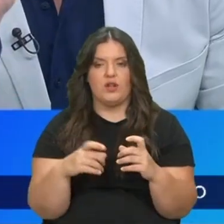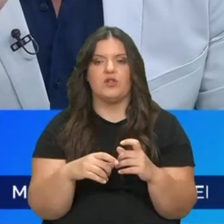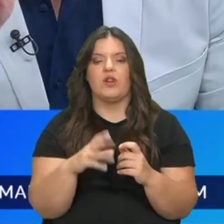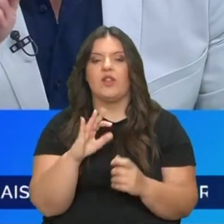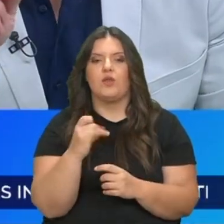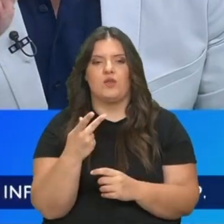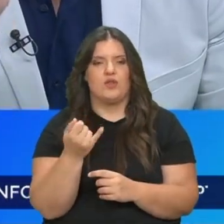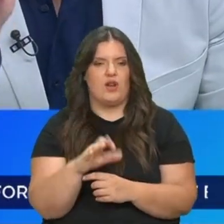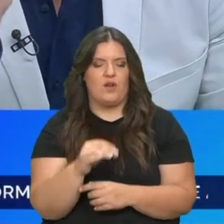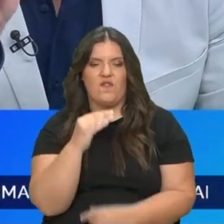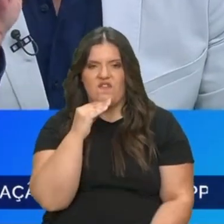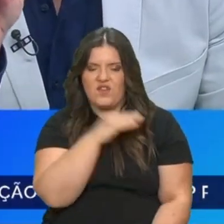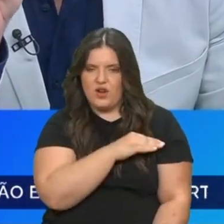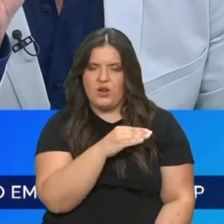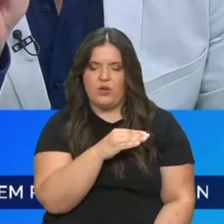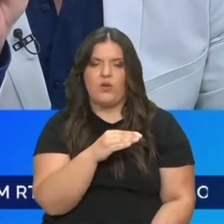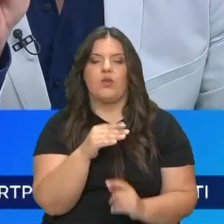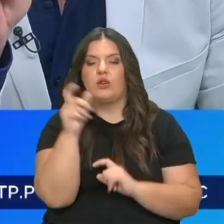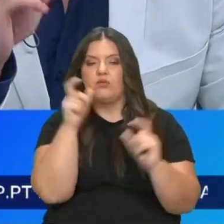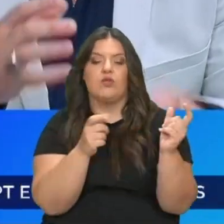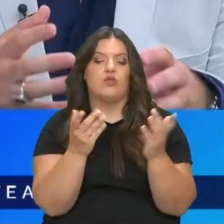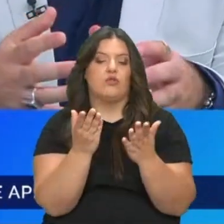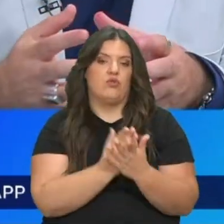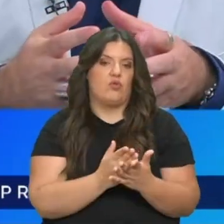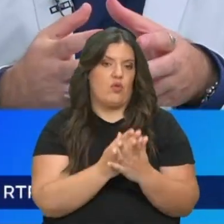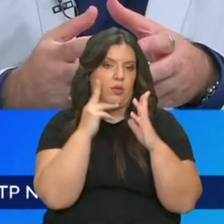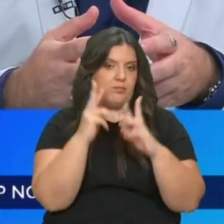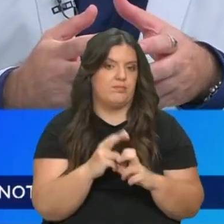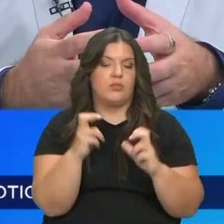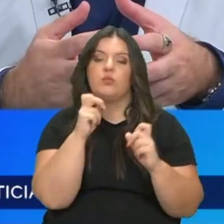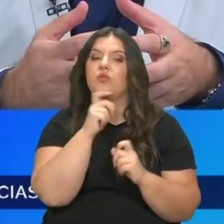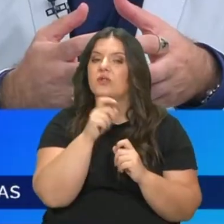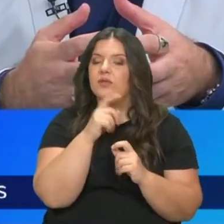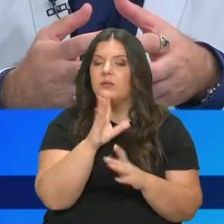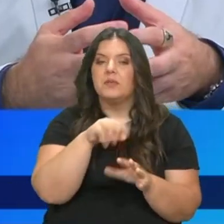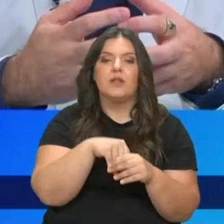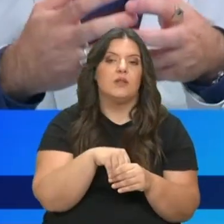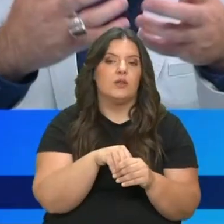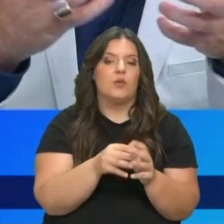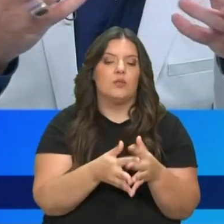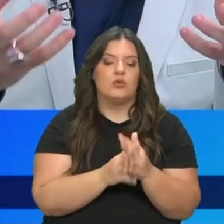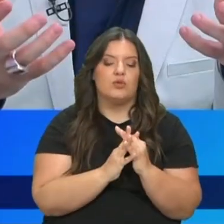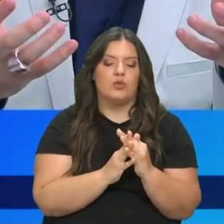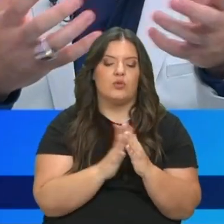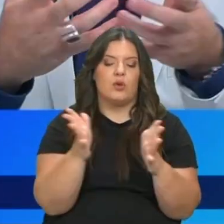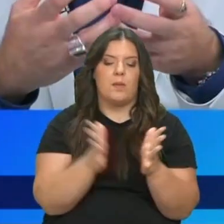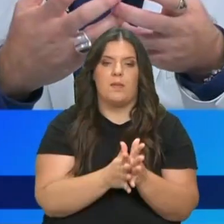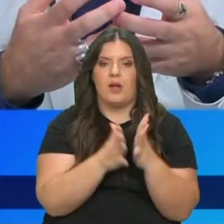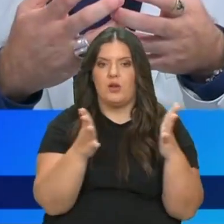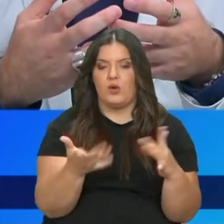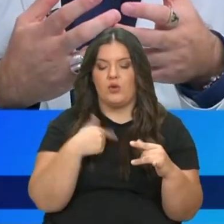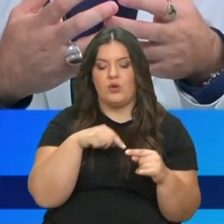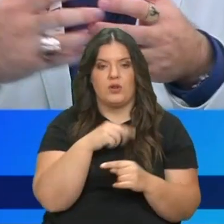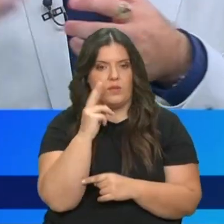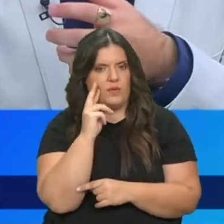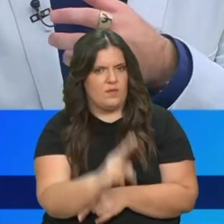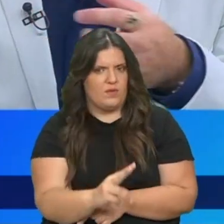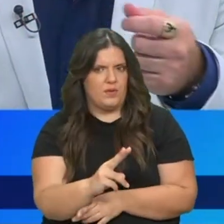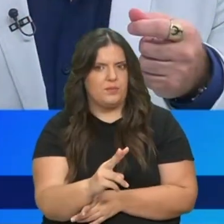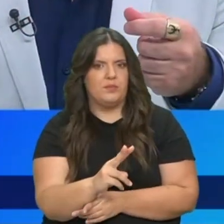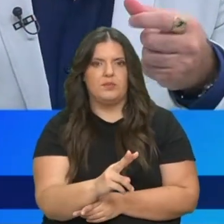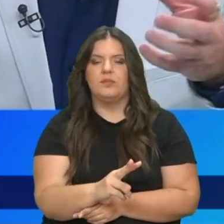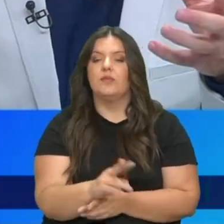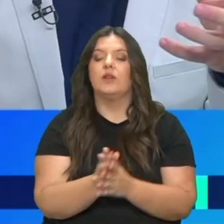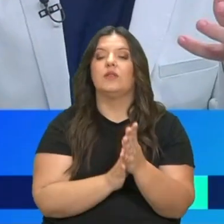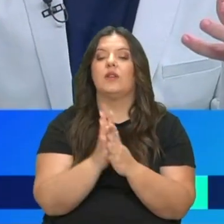hidrogénio frio que os astrónomos descobriram, se calhar aquilo pertenceu a uma estrutura muito maior e o que nós estamos a ver são, utilizando